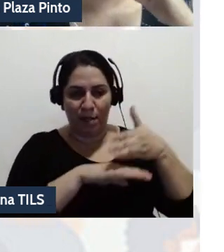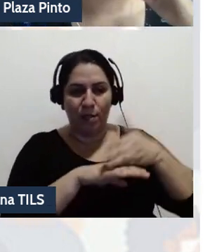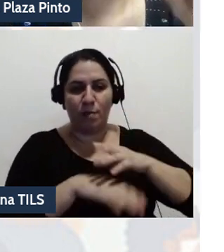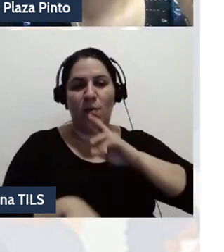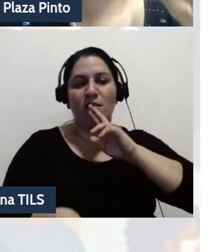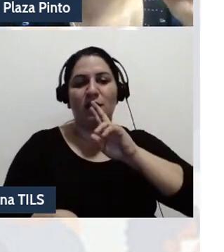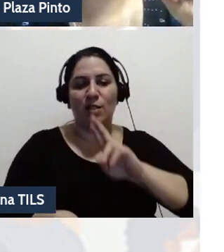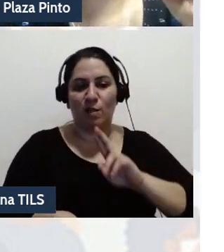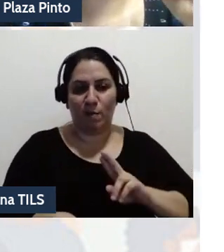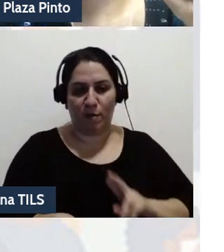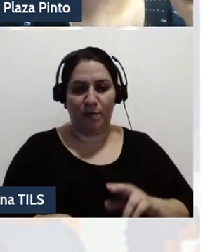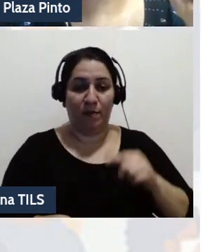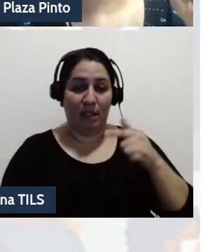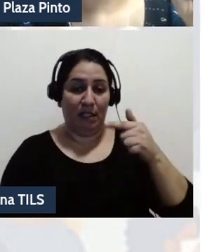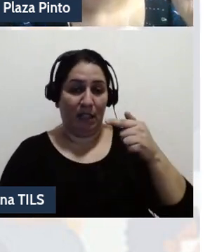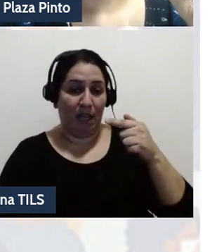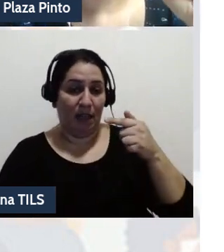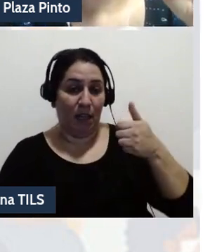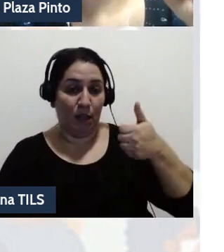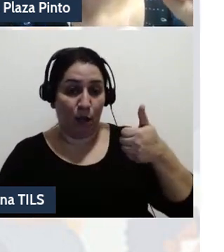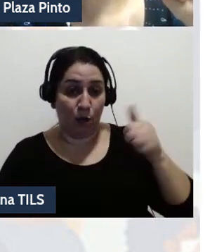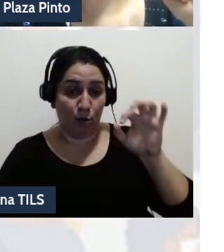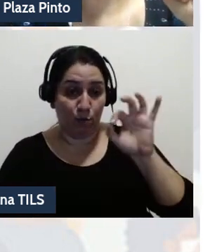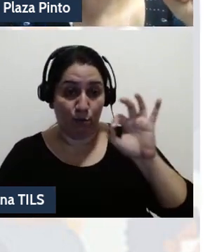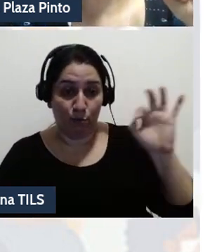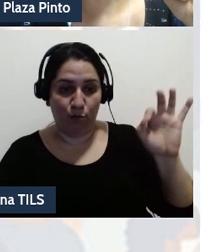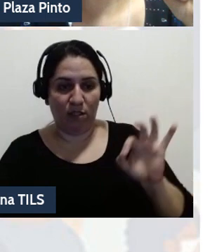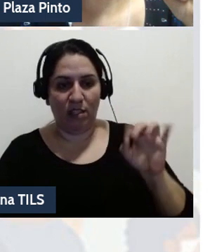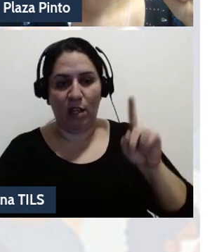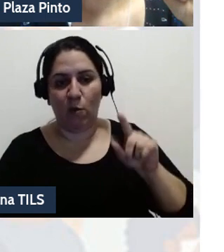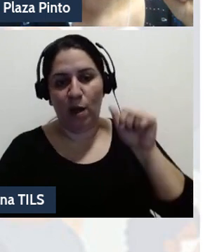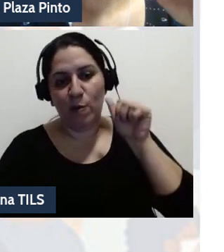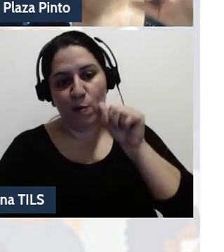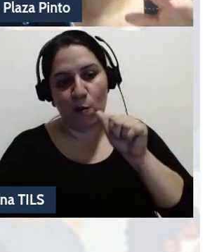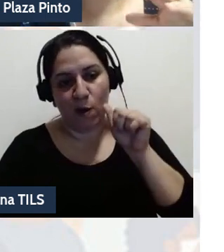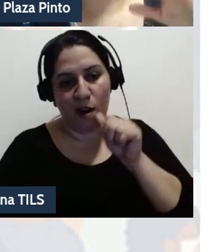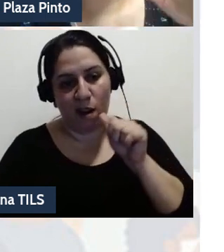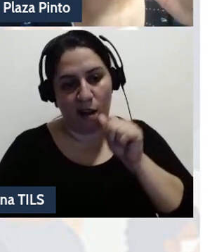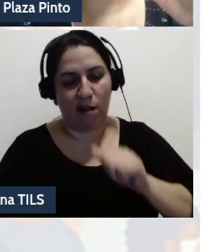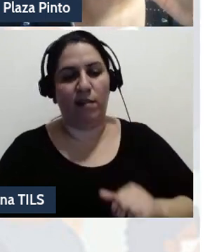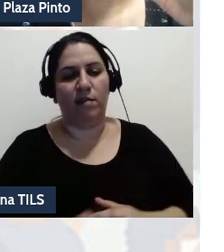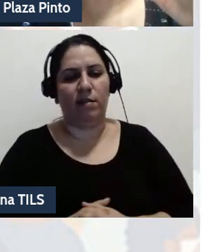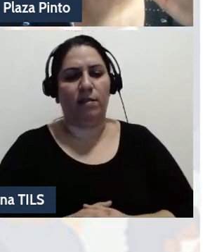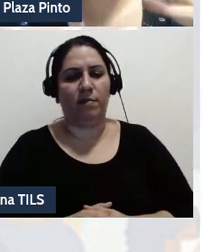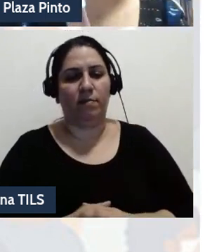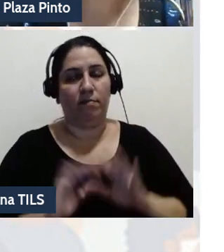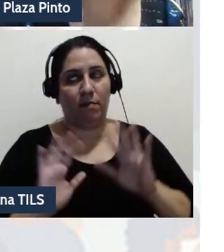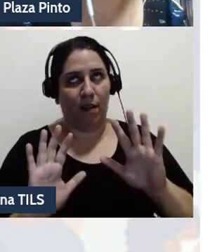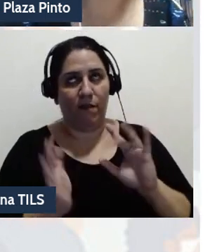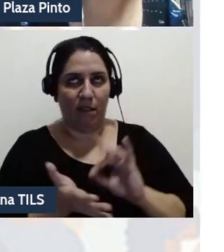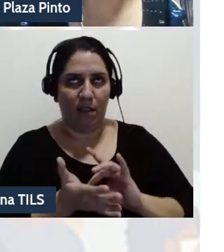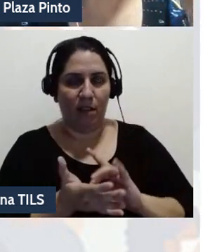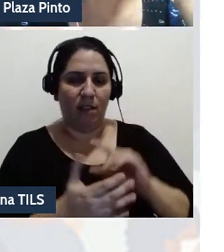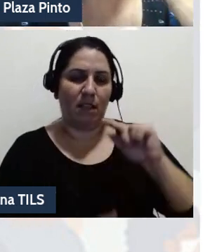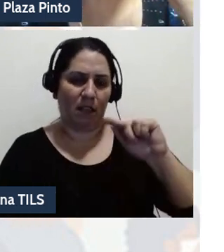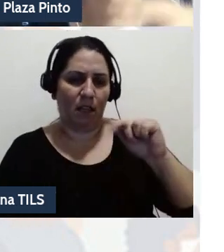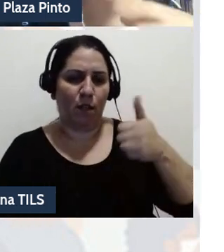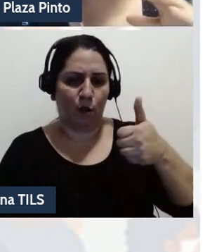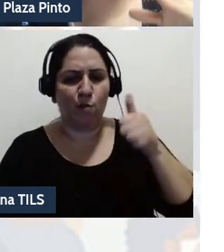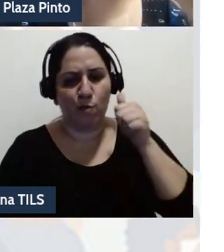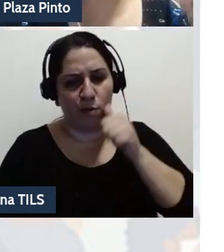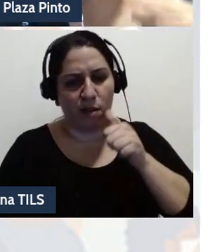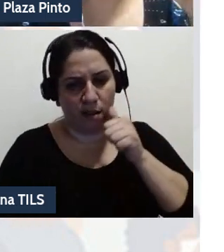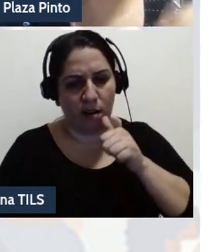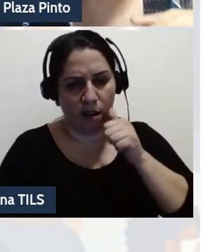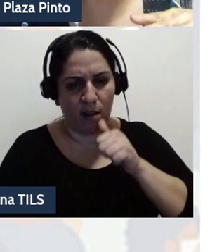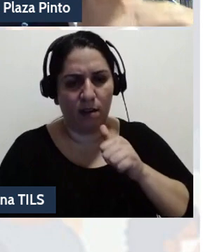Então, eram 71% de mulheres. Ou melhor, mulheres, né? Assim,